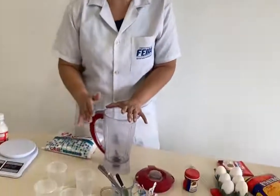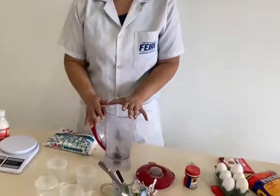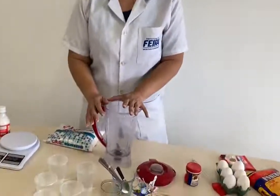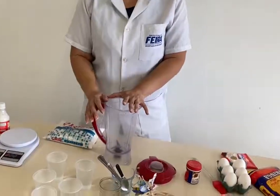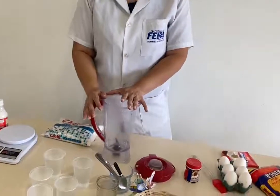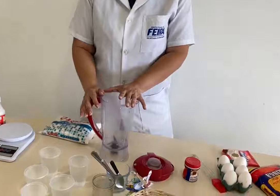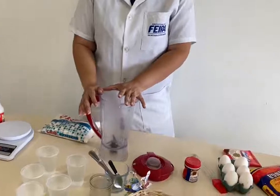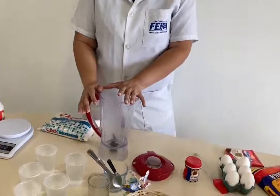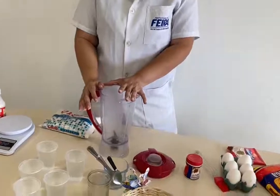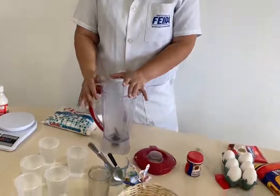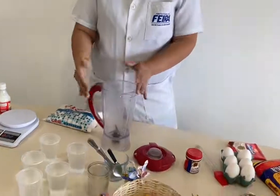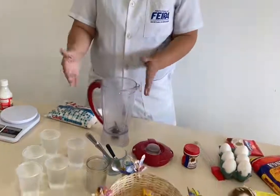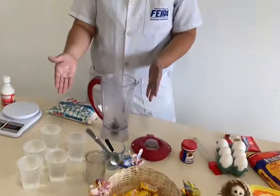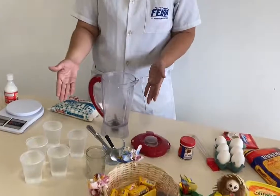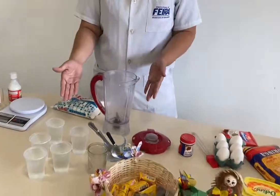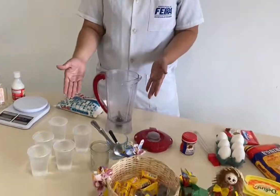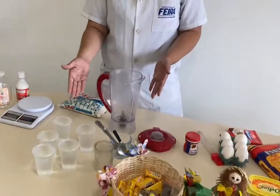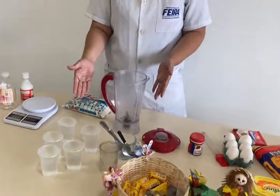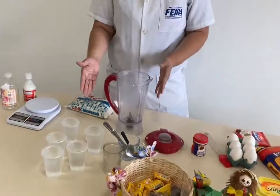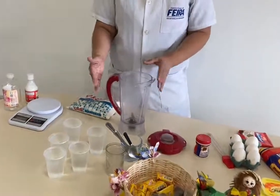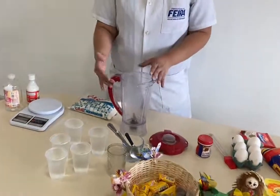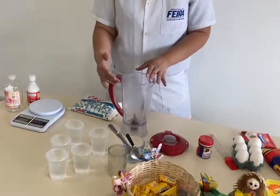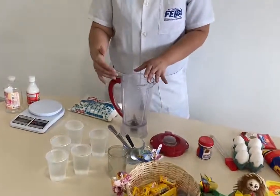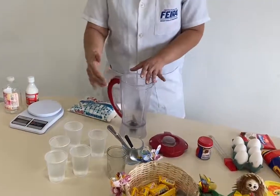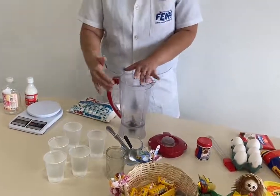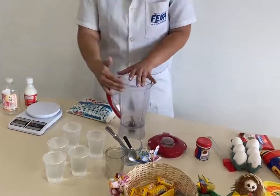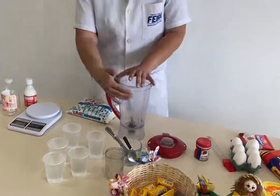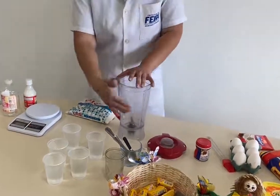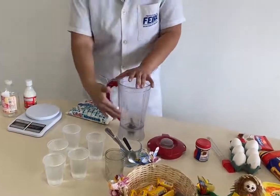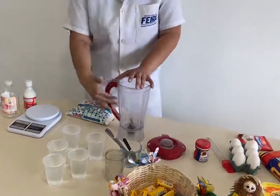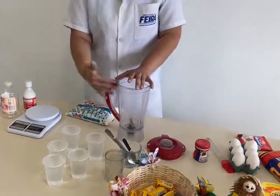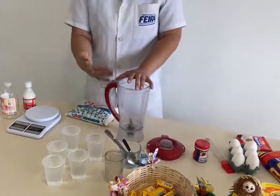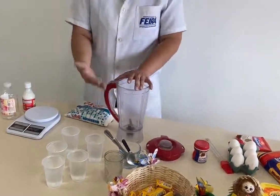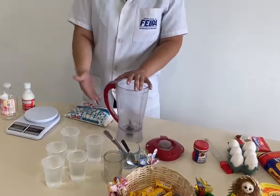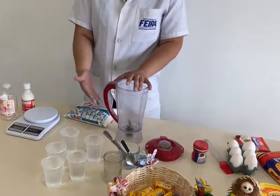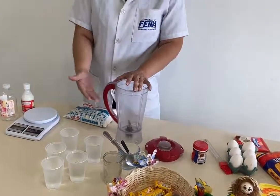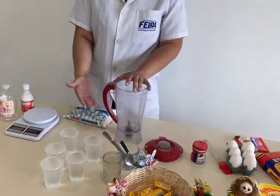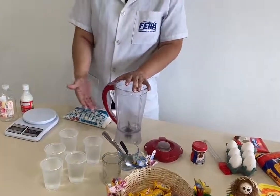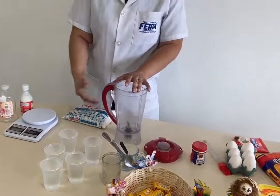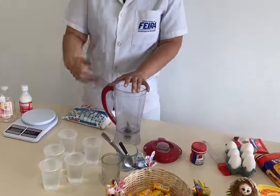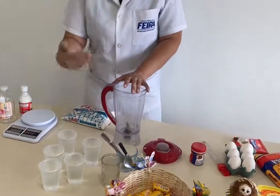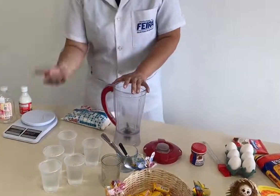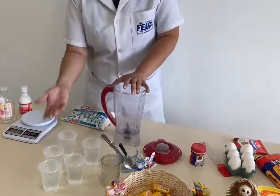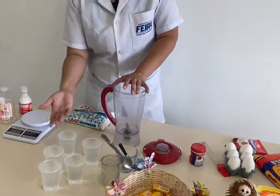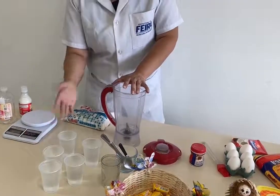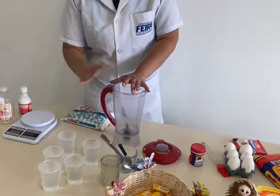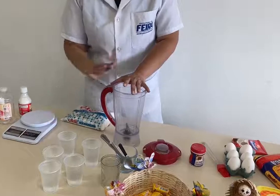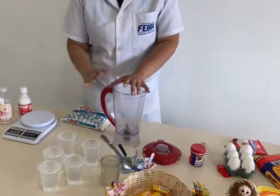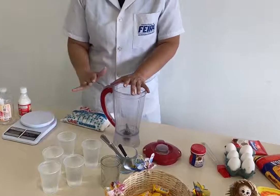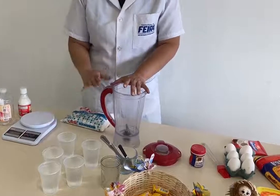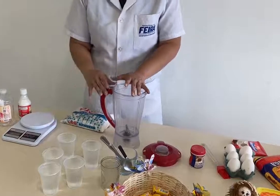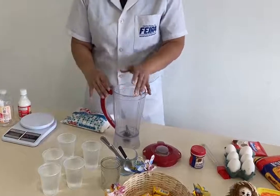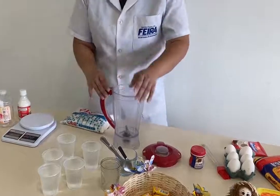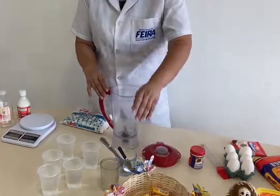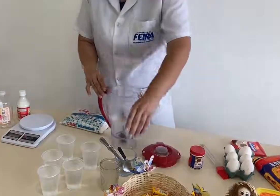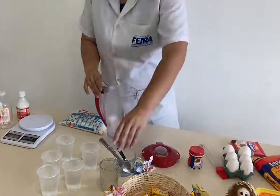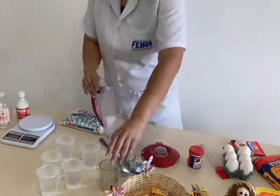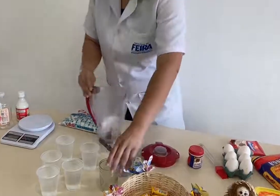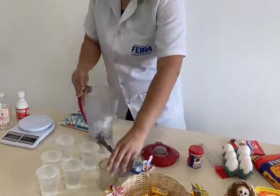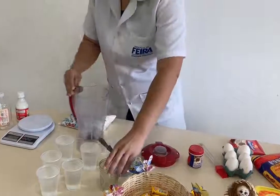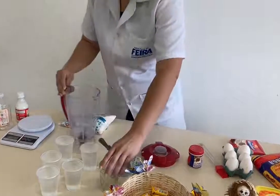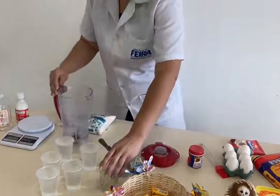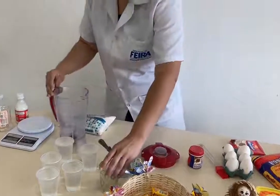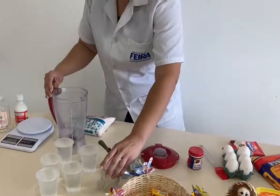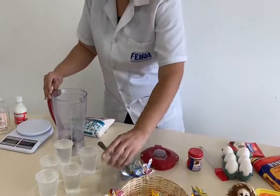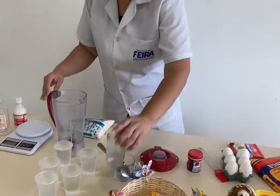fazer aquela atividade outra vez que vocês irão encontrar, né, como foi essa divisão de mil por 200. Fácil, fácil. Tem